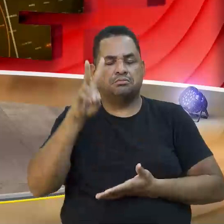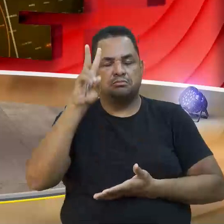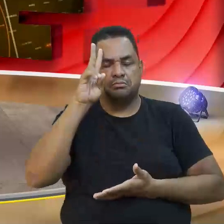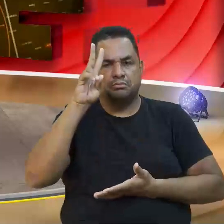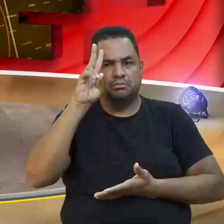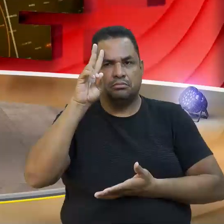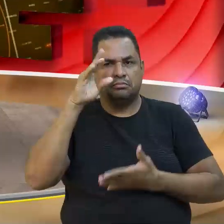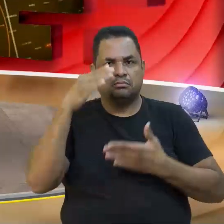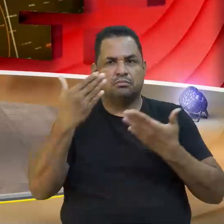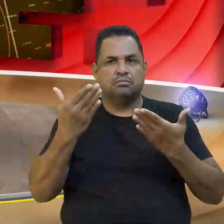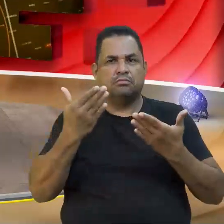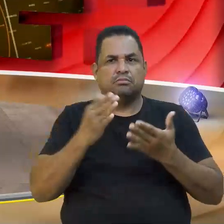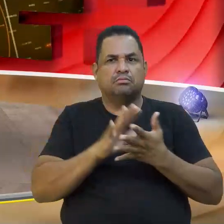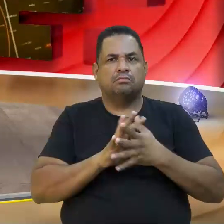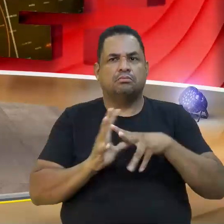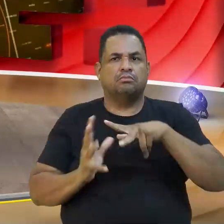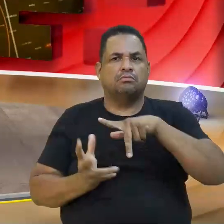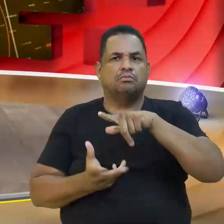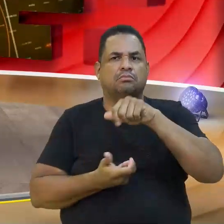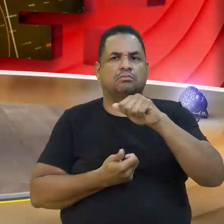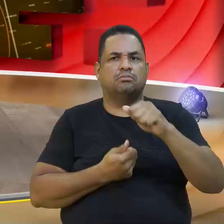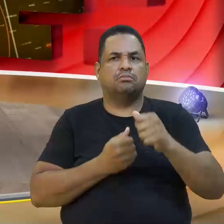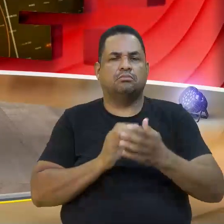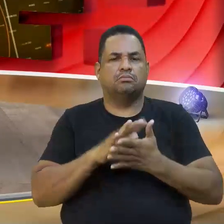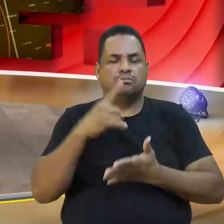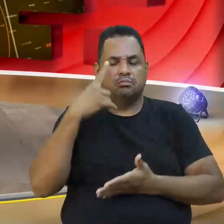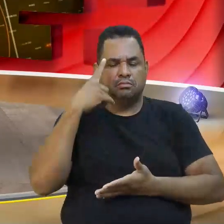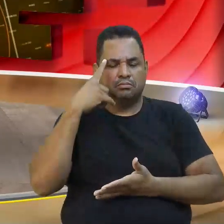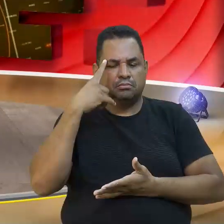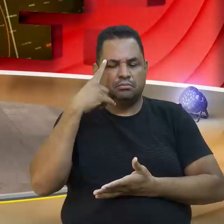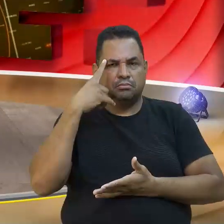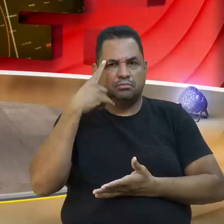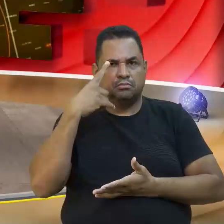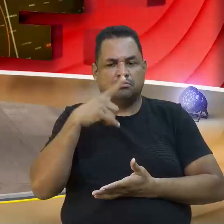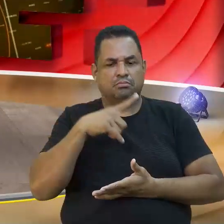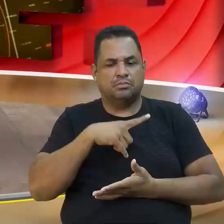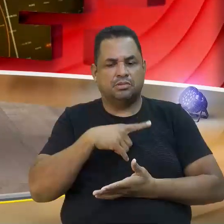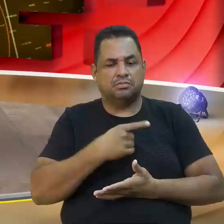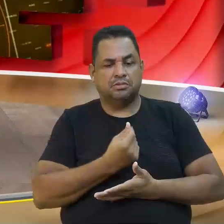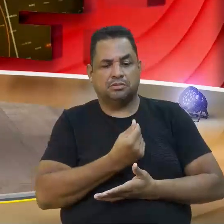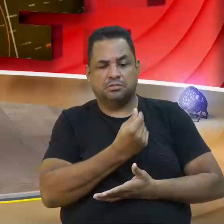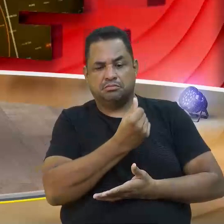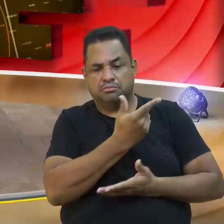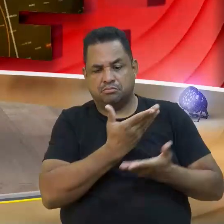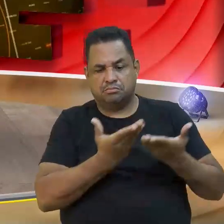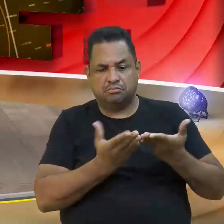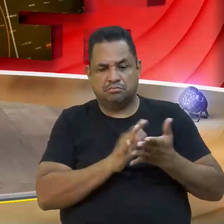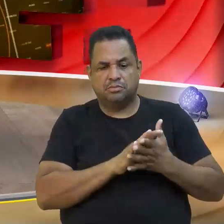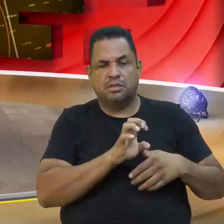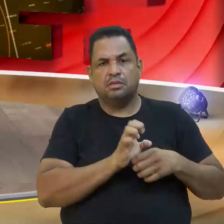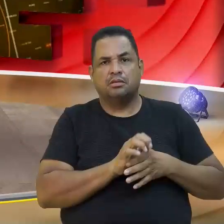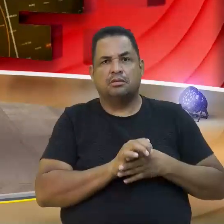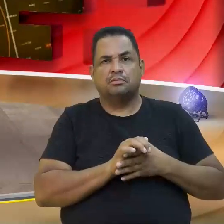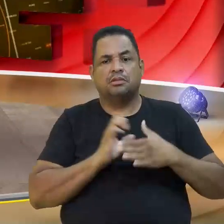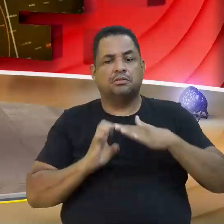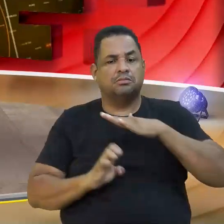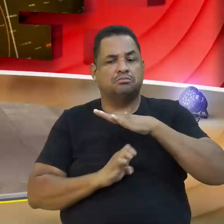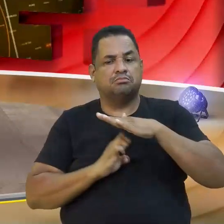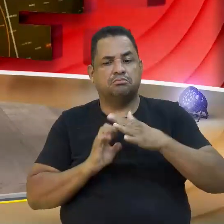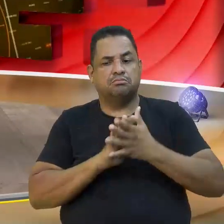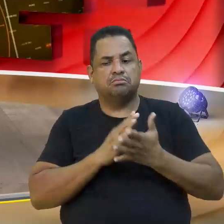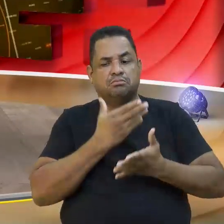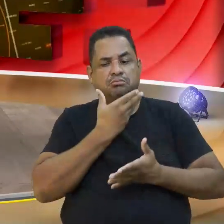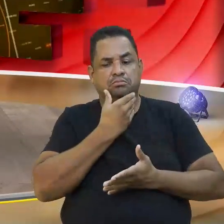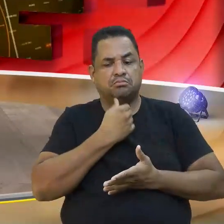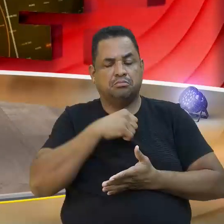no mundo são de pessoas que receberam herança, receberam, né, uma empresa do pai e com pouco tempo,